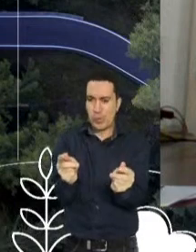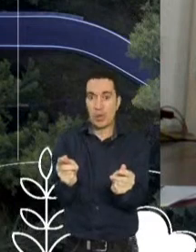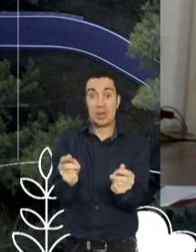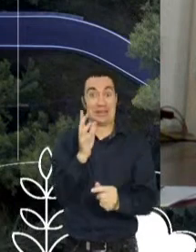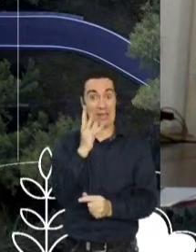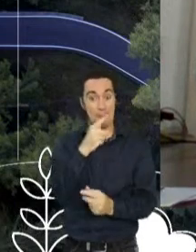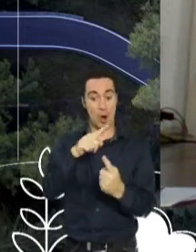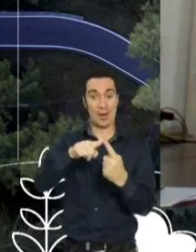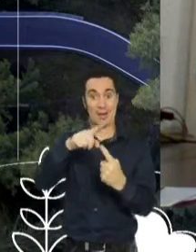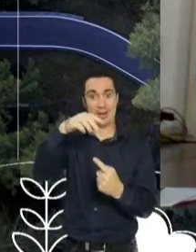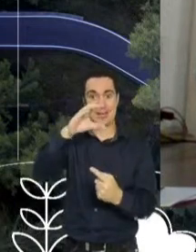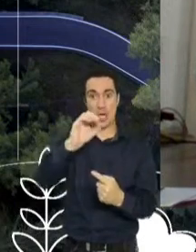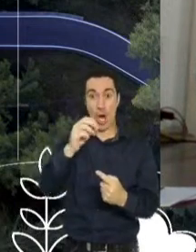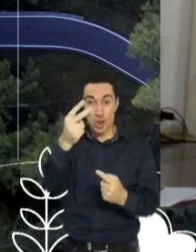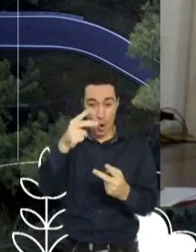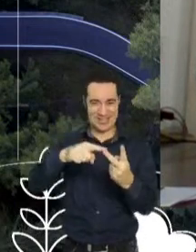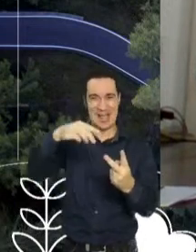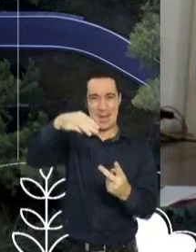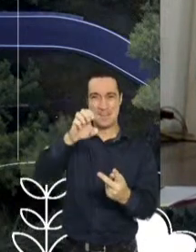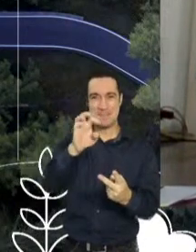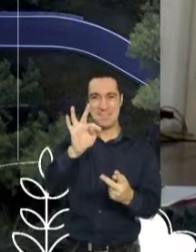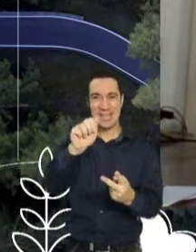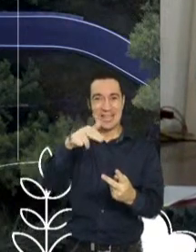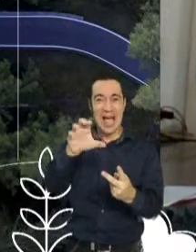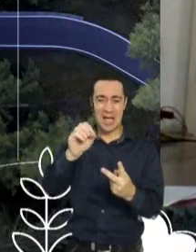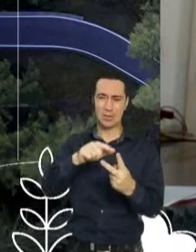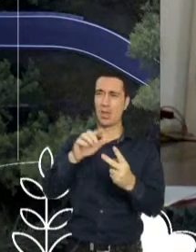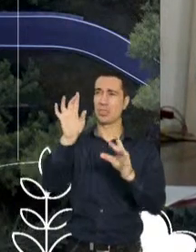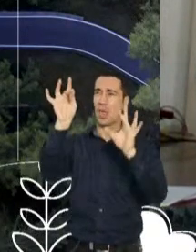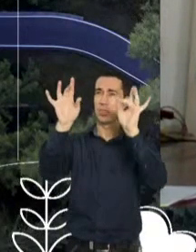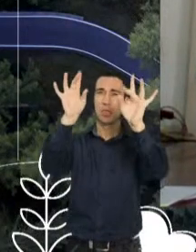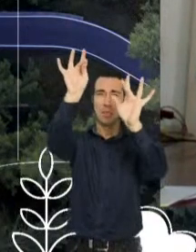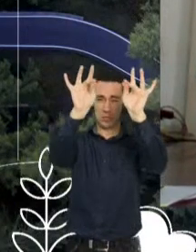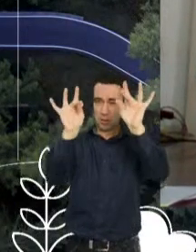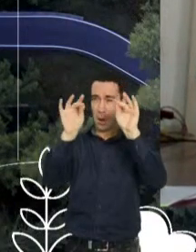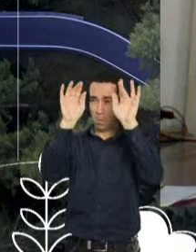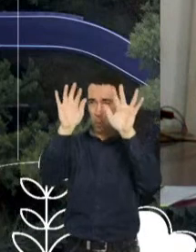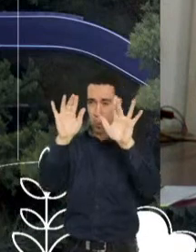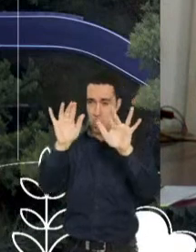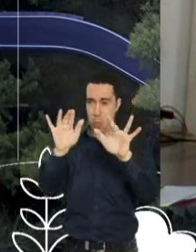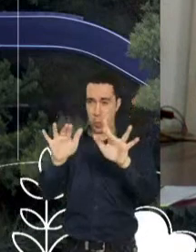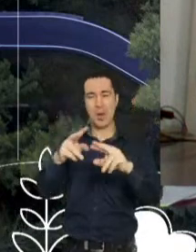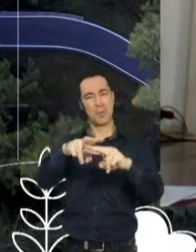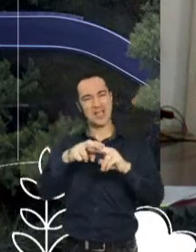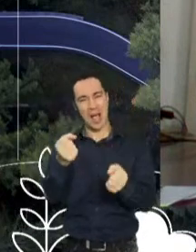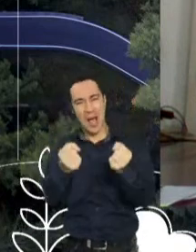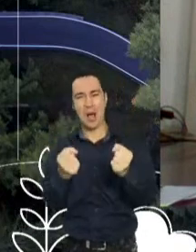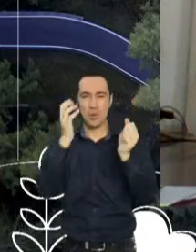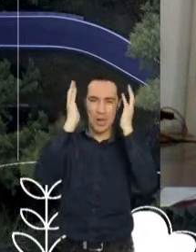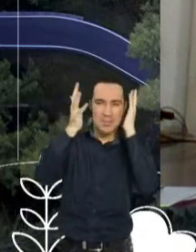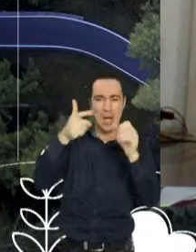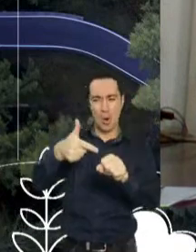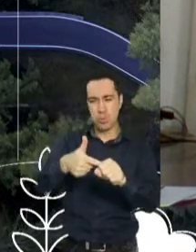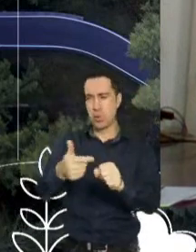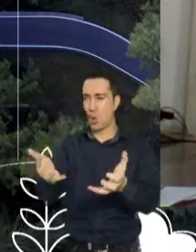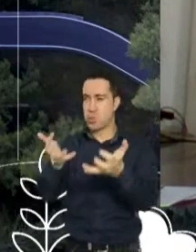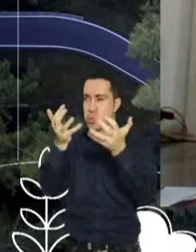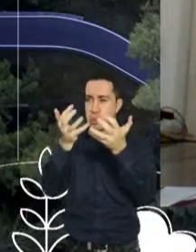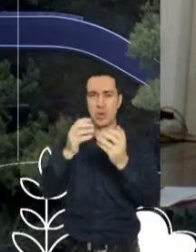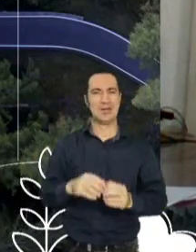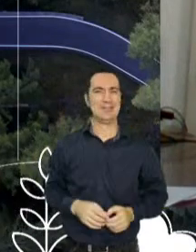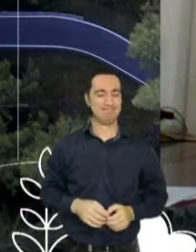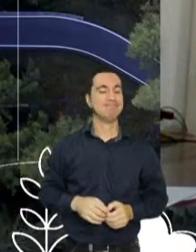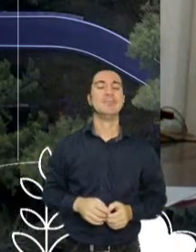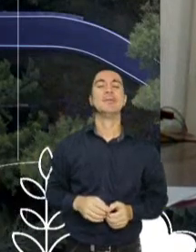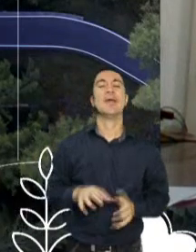E eles são os gases que ficam se acumulando pelo efeito da queima de combustíveis e por desflorestamento. Os gases, por